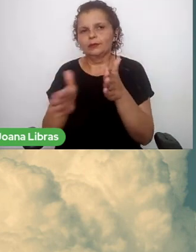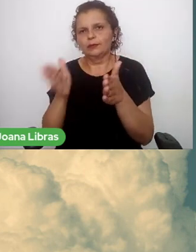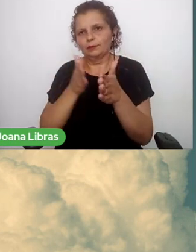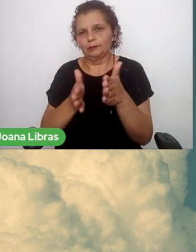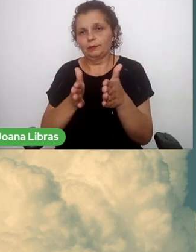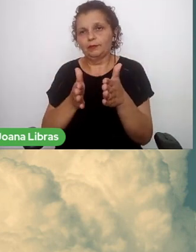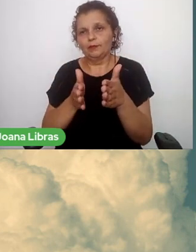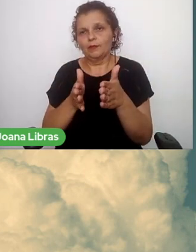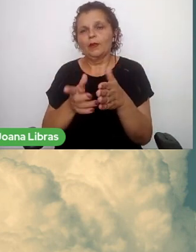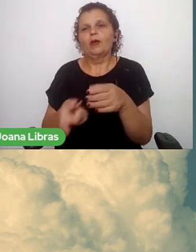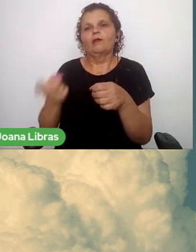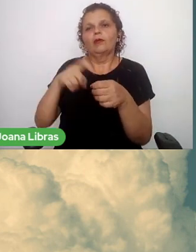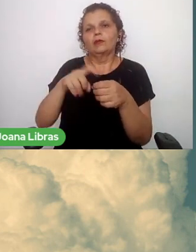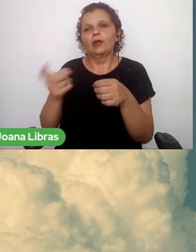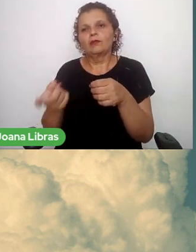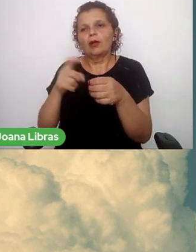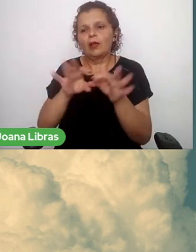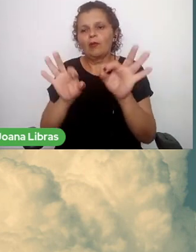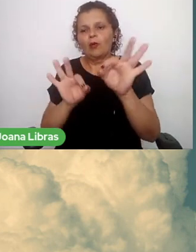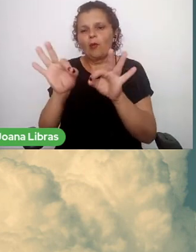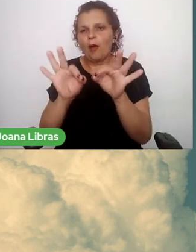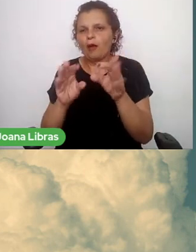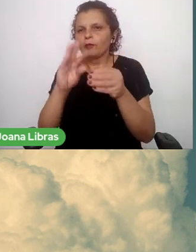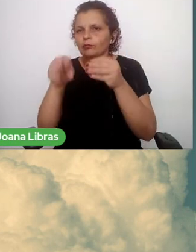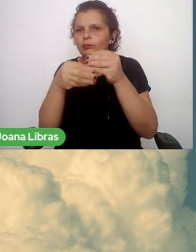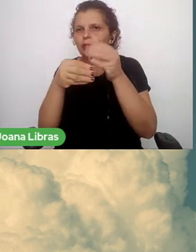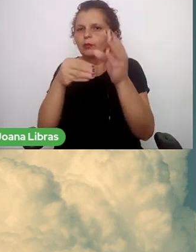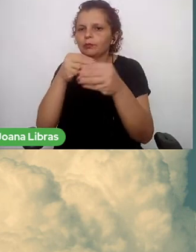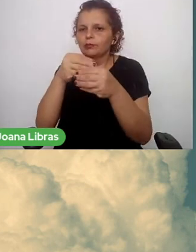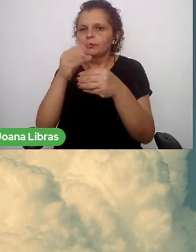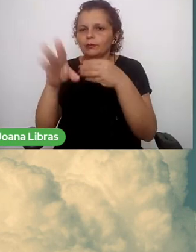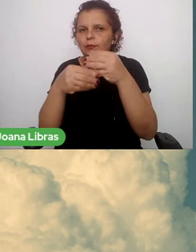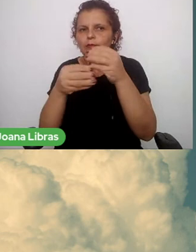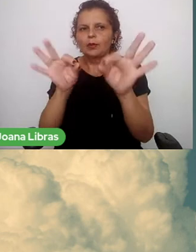a gente voltava lá e atualizava, tá? Então, assim,